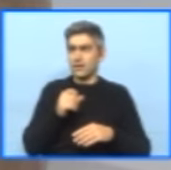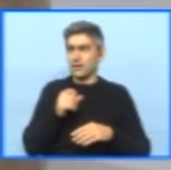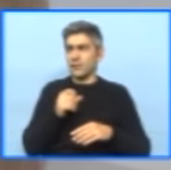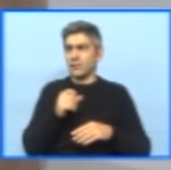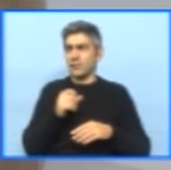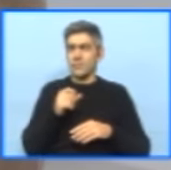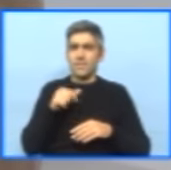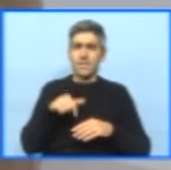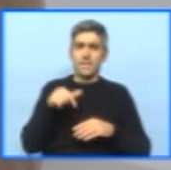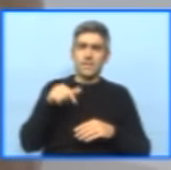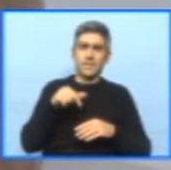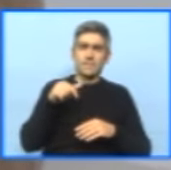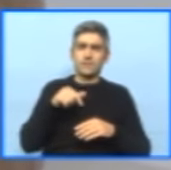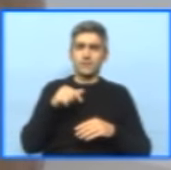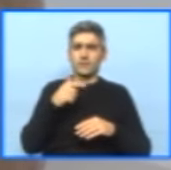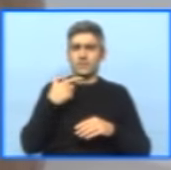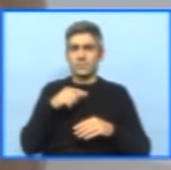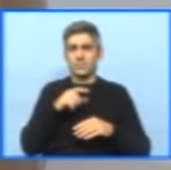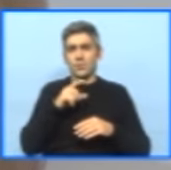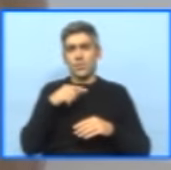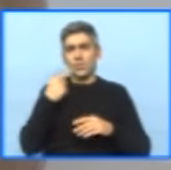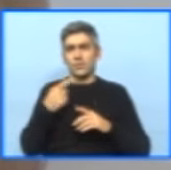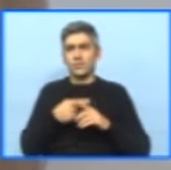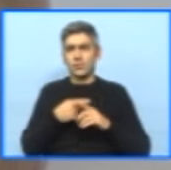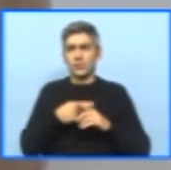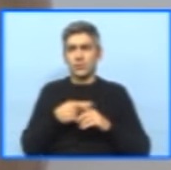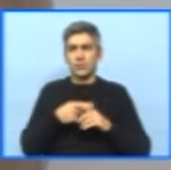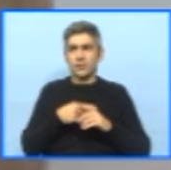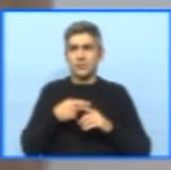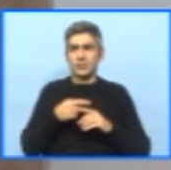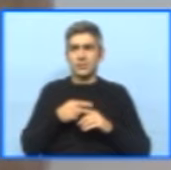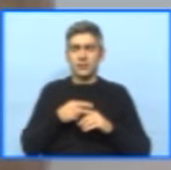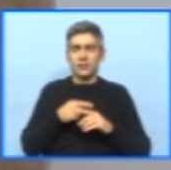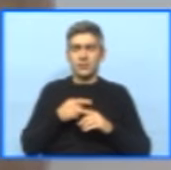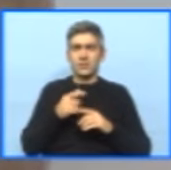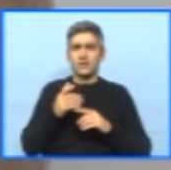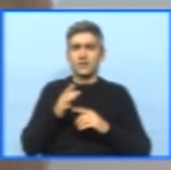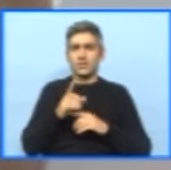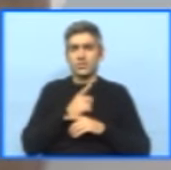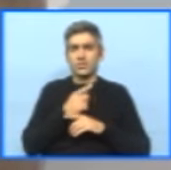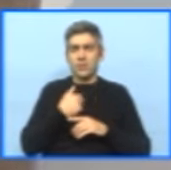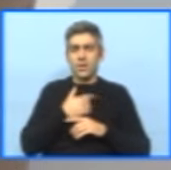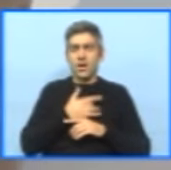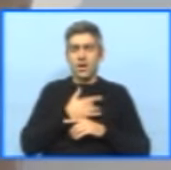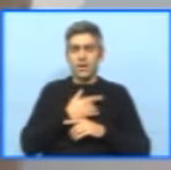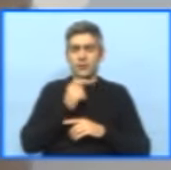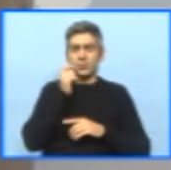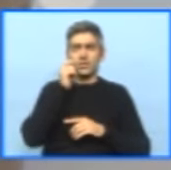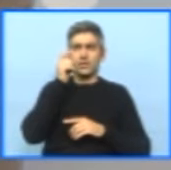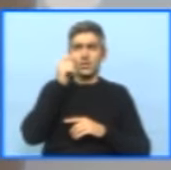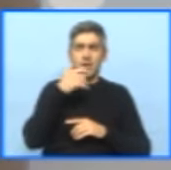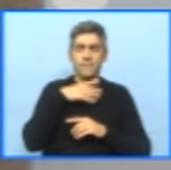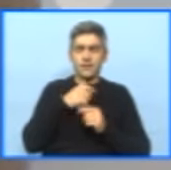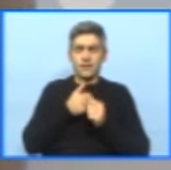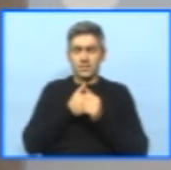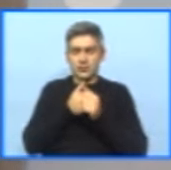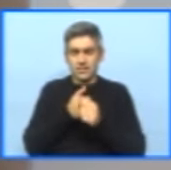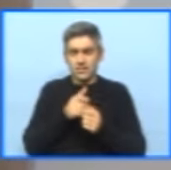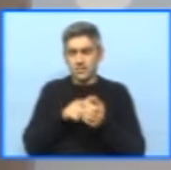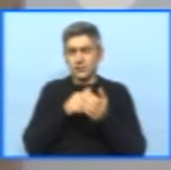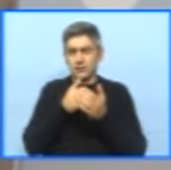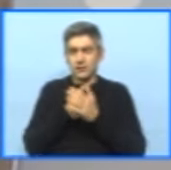aqui nós devemos ter outras motivações, e outra motivação é precisamente porque eu amo o Senhor, procuro segui-lo e imitá-lo,